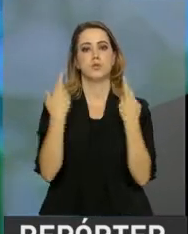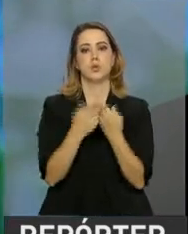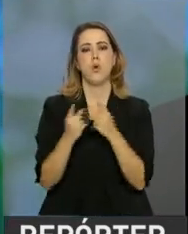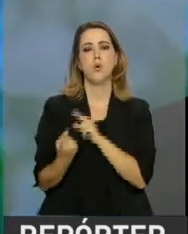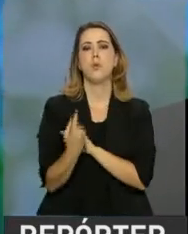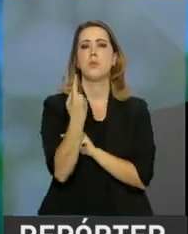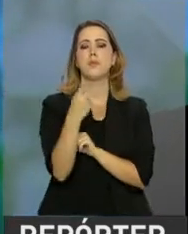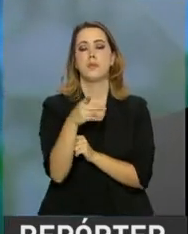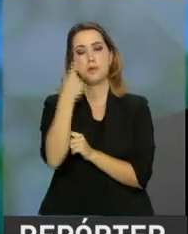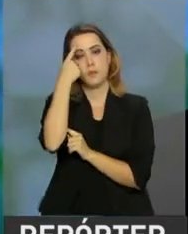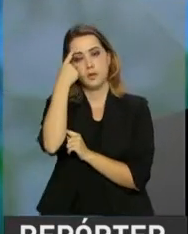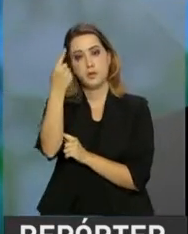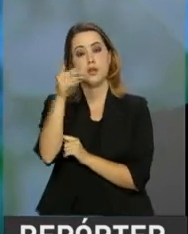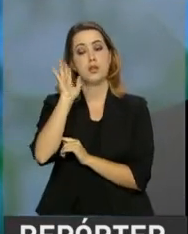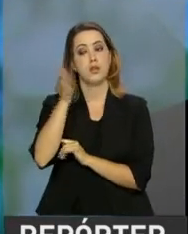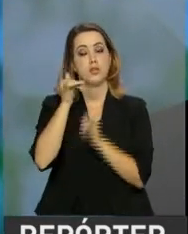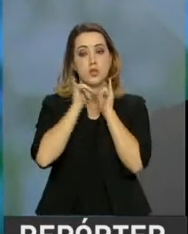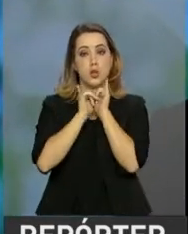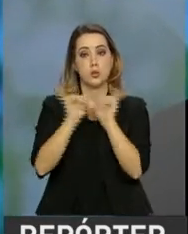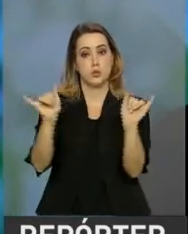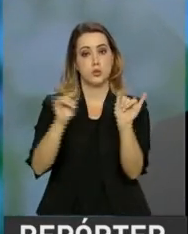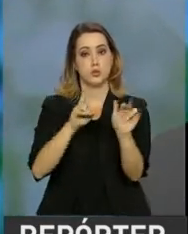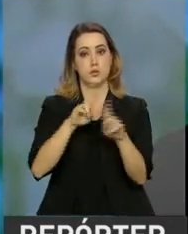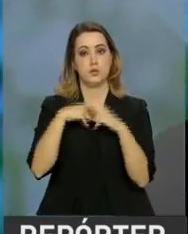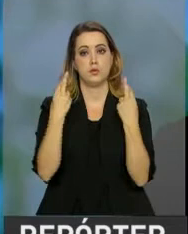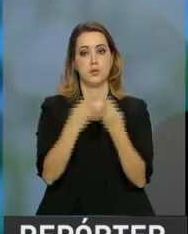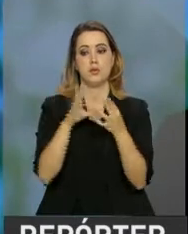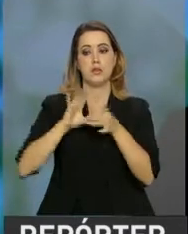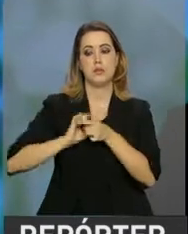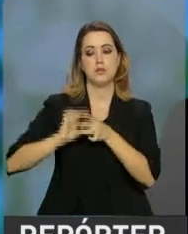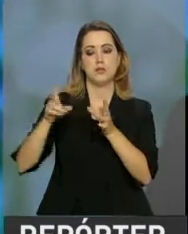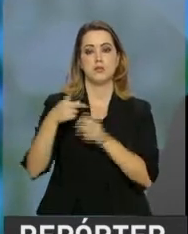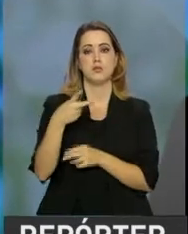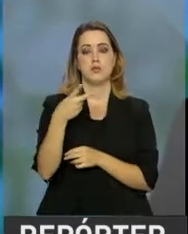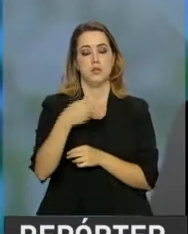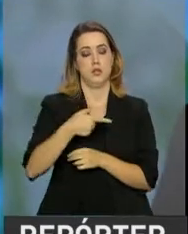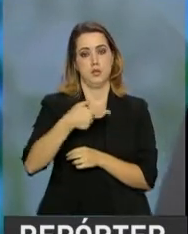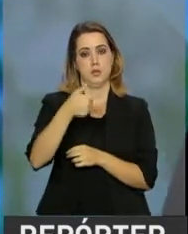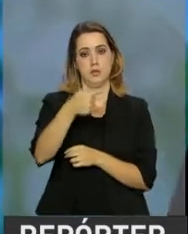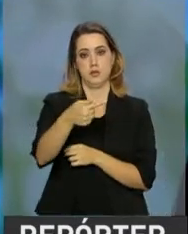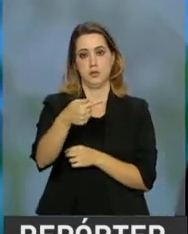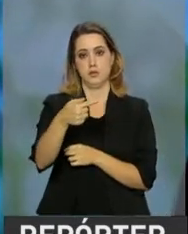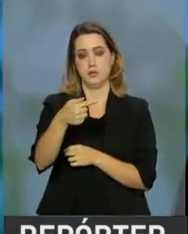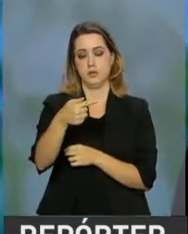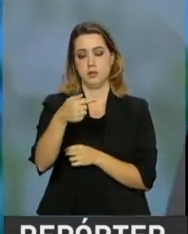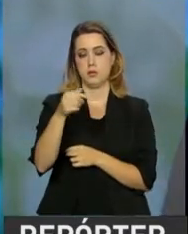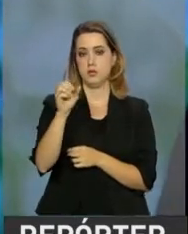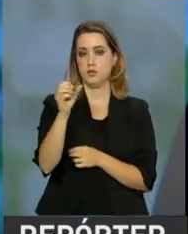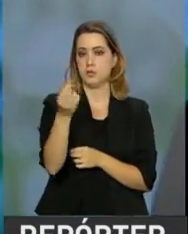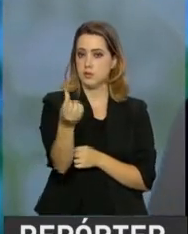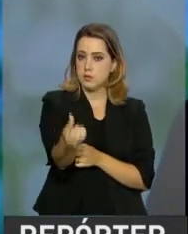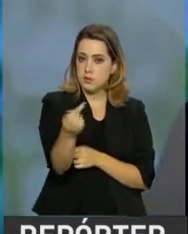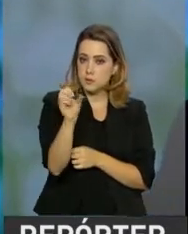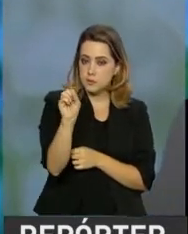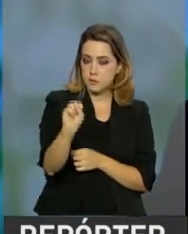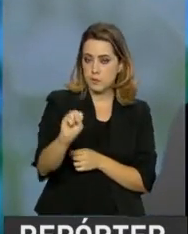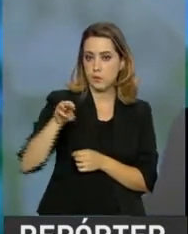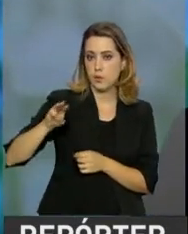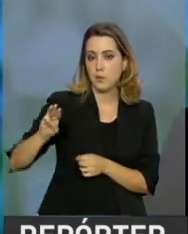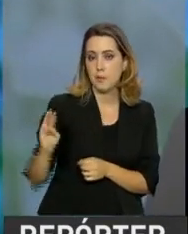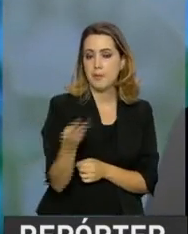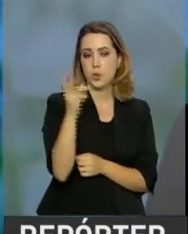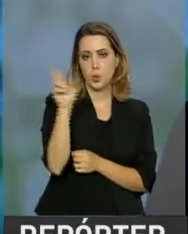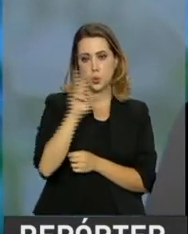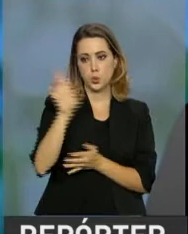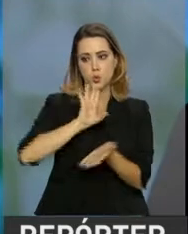surgiu e eu anunciei durante a reunião foi a liberação de 778 milhões de reais para a